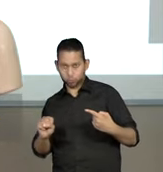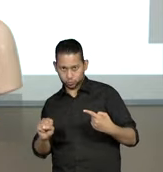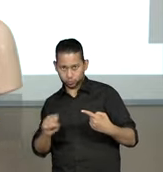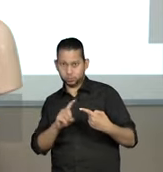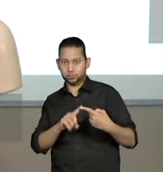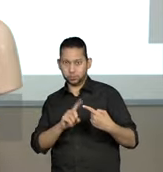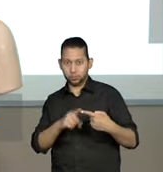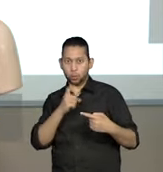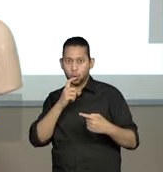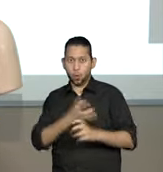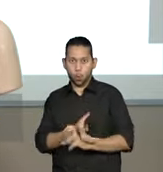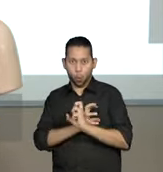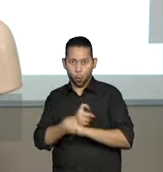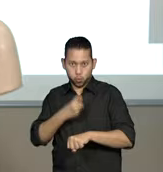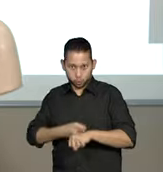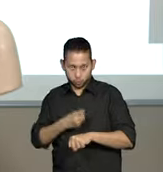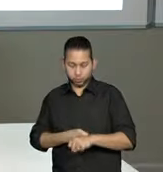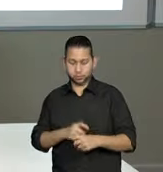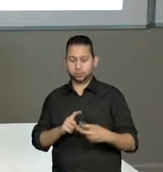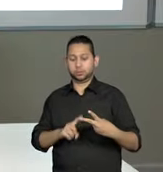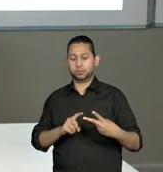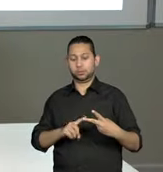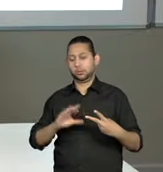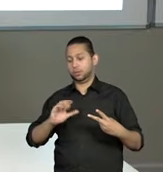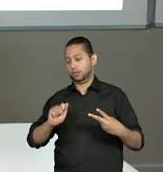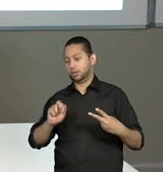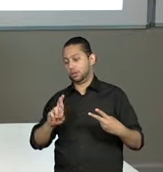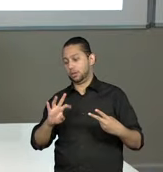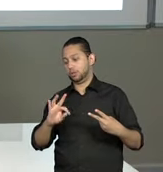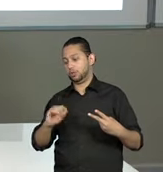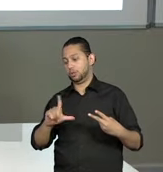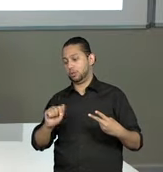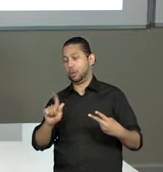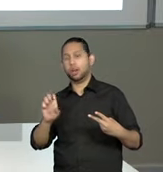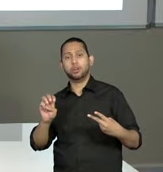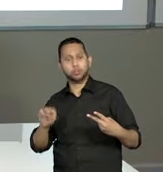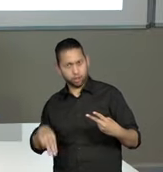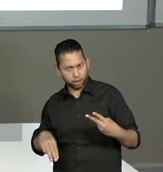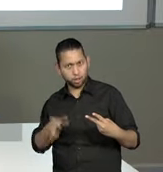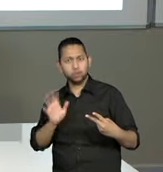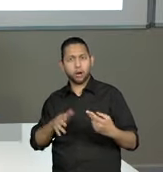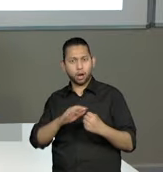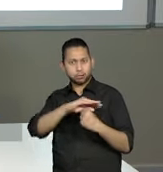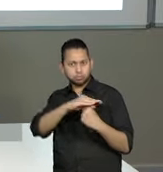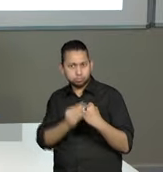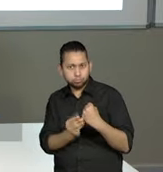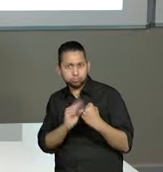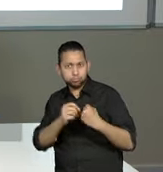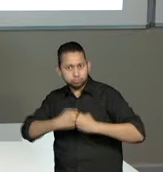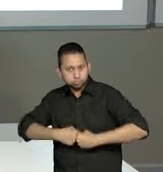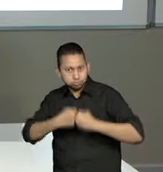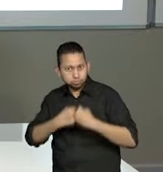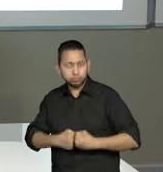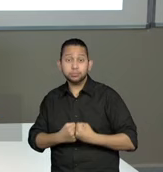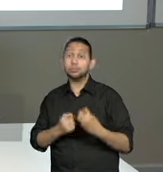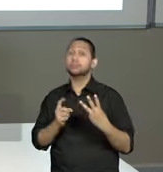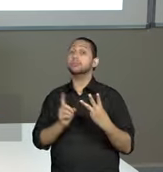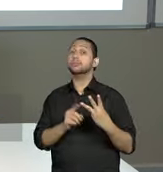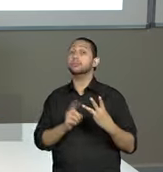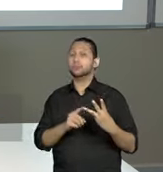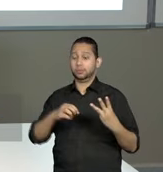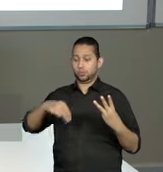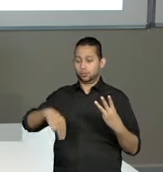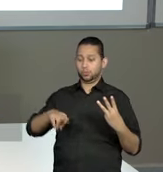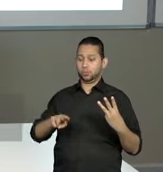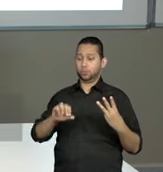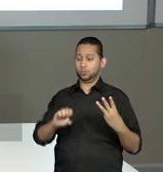outros, como eles conseguem não se desgastar aí com o movimento, faltou dizer